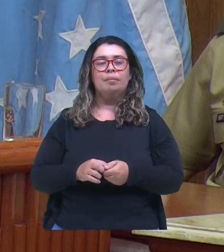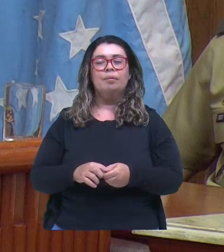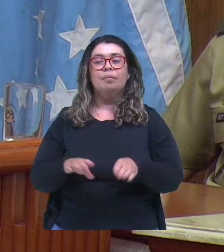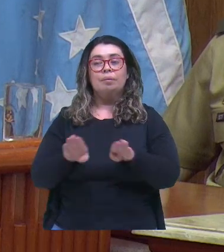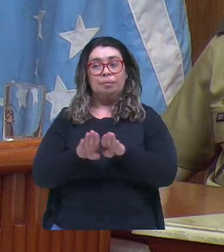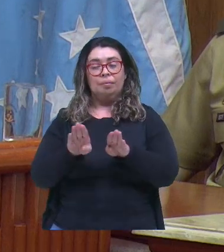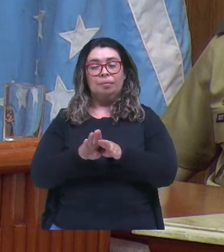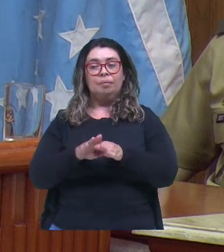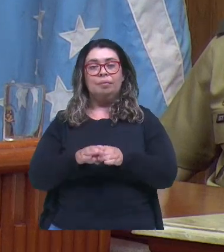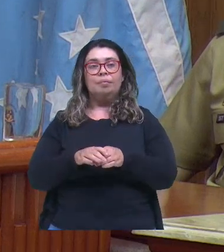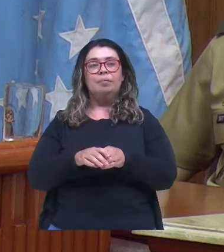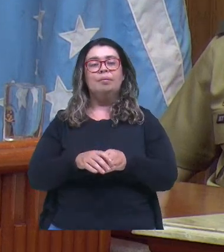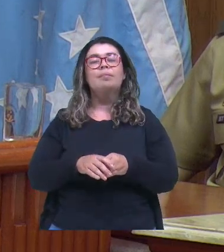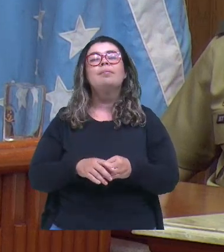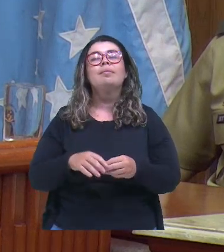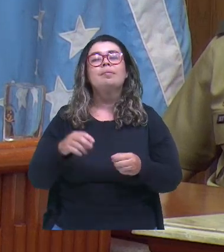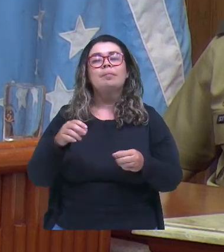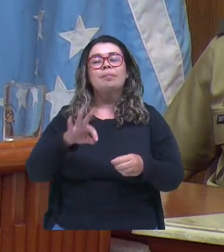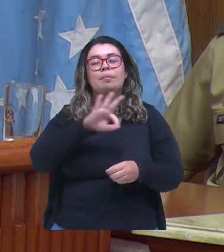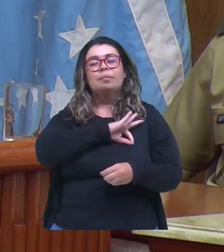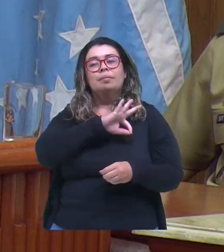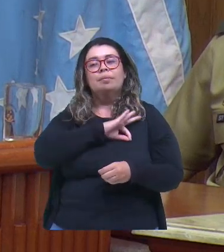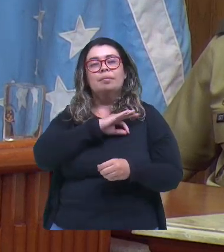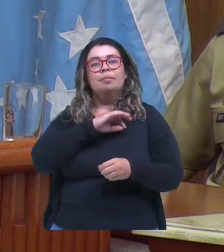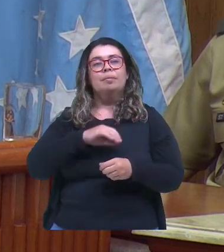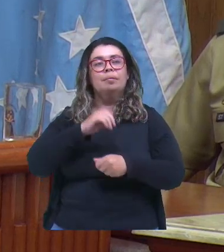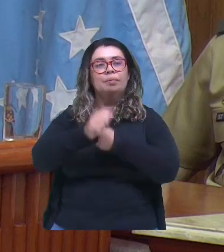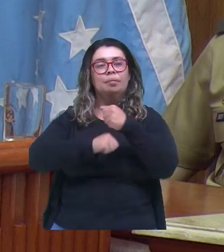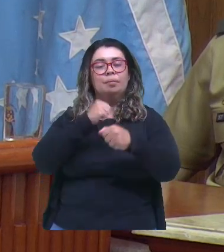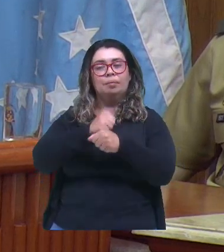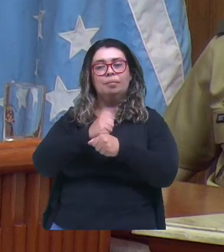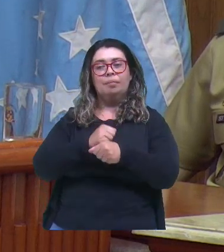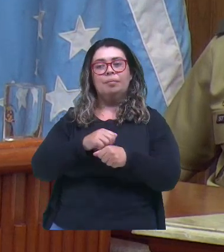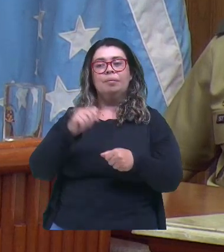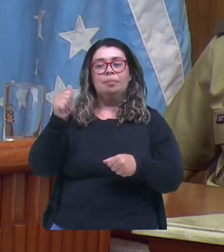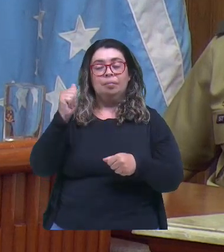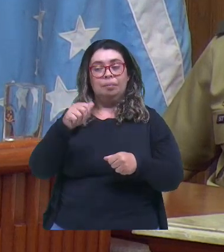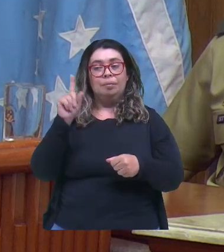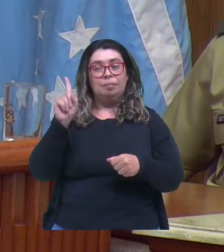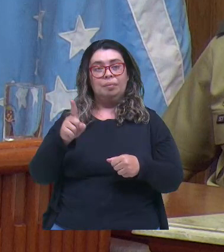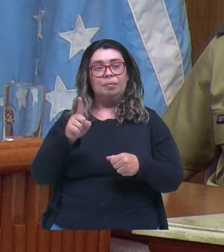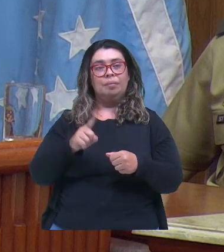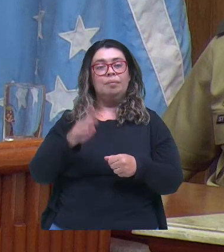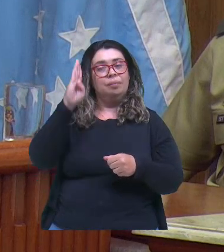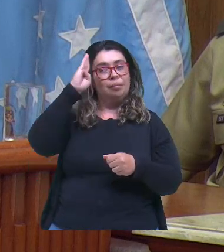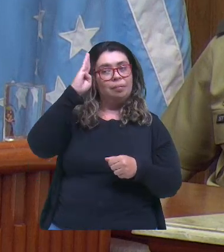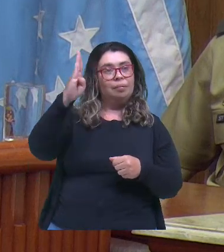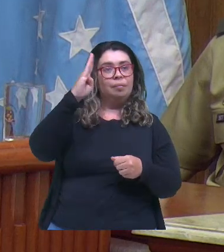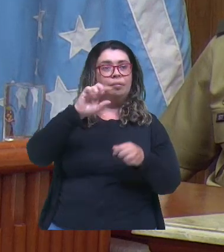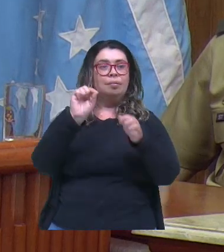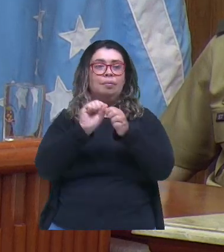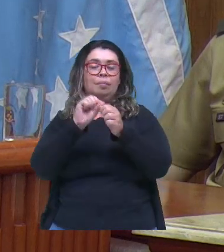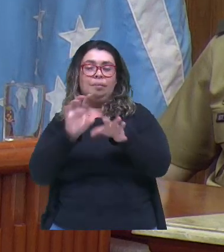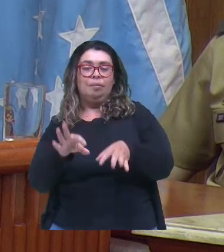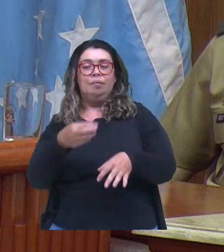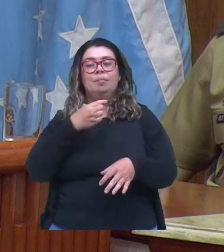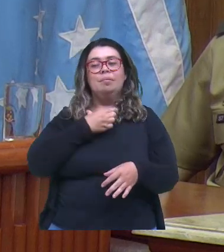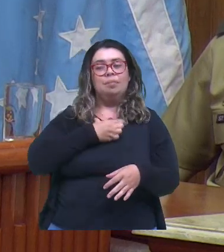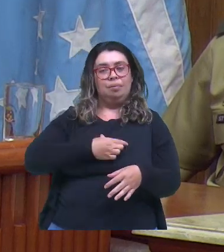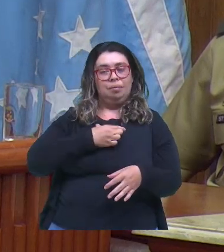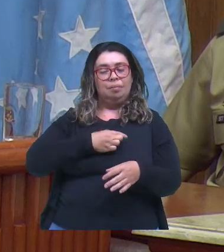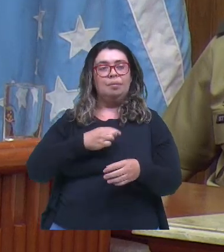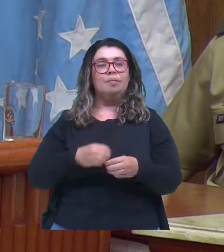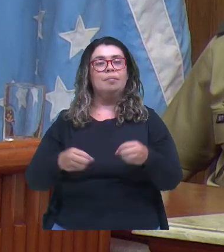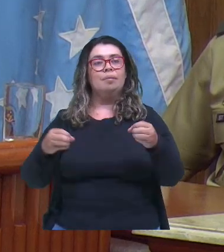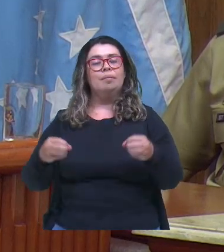A CISC, mais uma vez, se mostra como a estrela guia da nossa região e do nosso Estado, criando a Medalha do Mérito